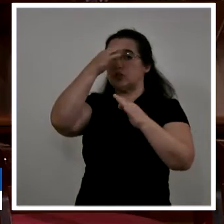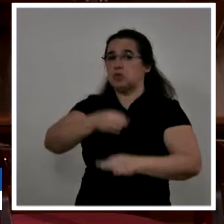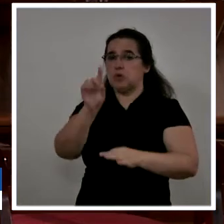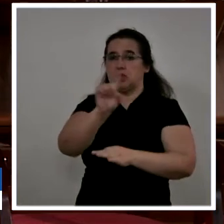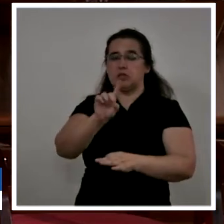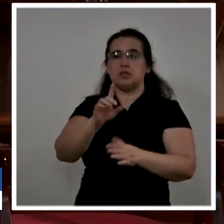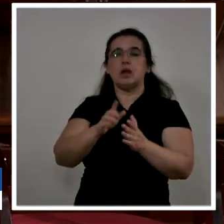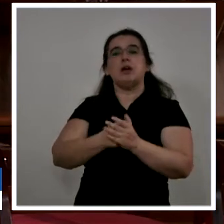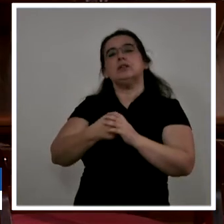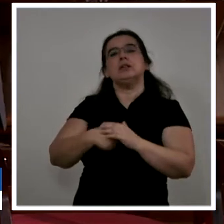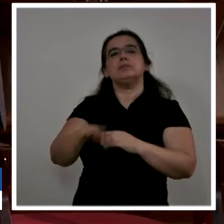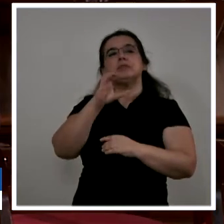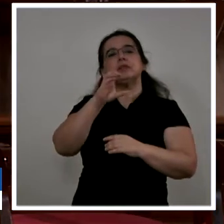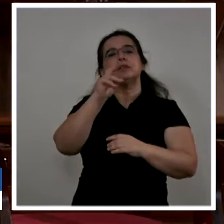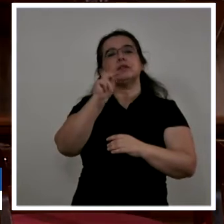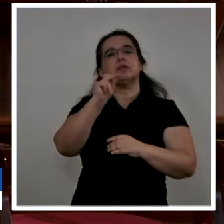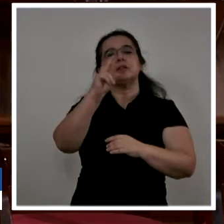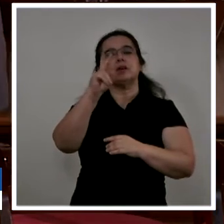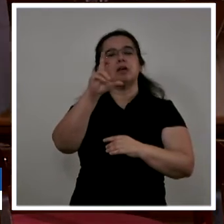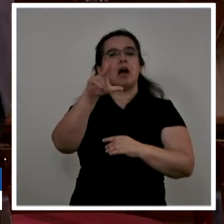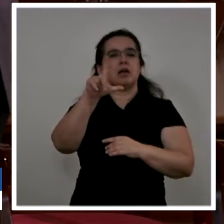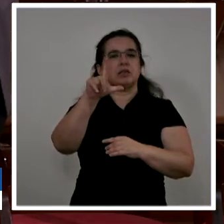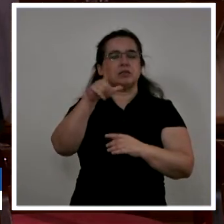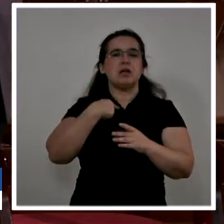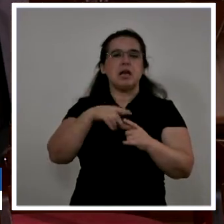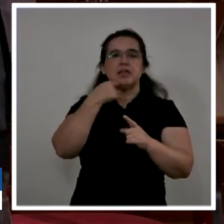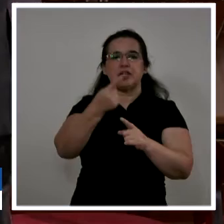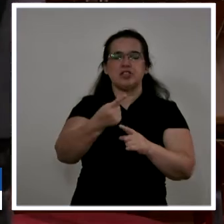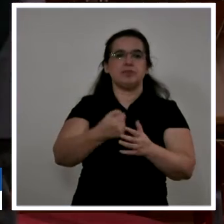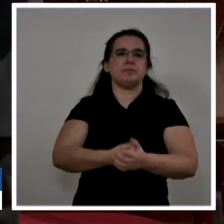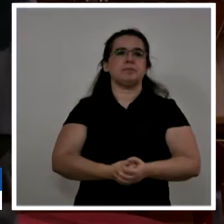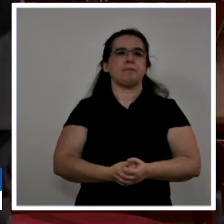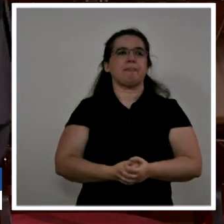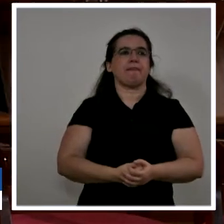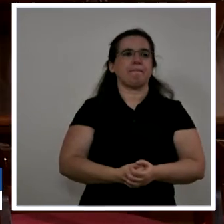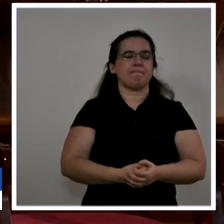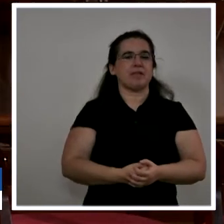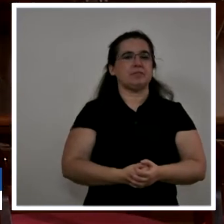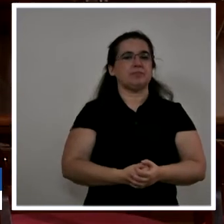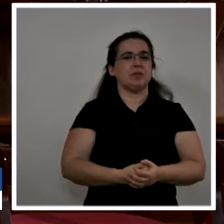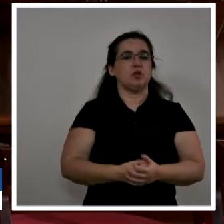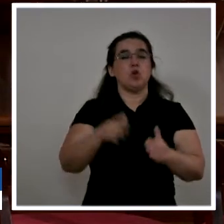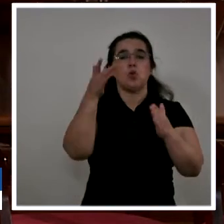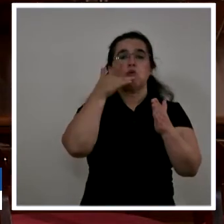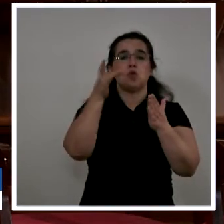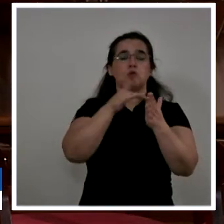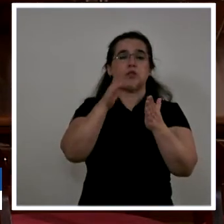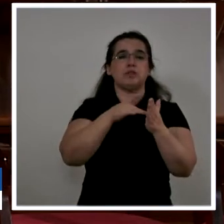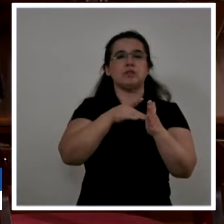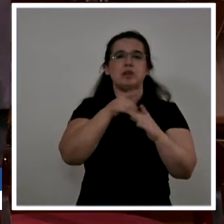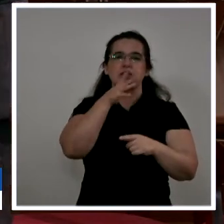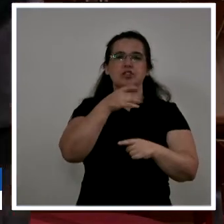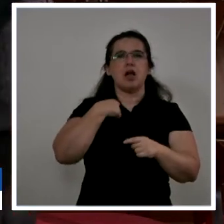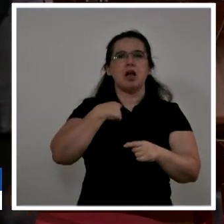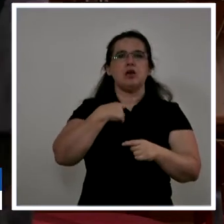He said this. Ele disse o seguinte. And this is taken from a pale blue dot. Isto é tirado de um livro que é o Pequeno Ponto Azul,